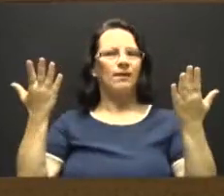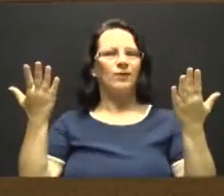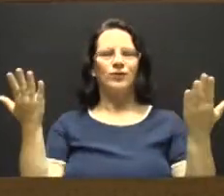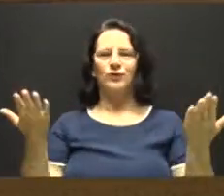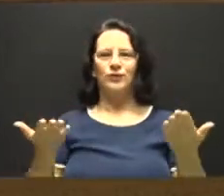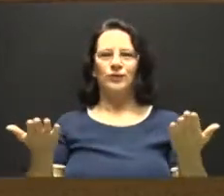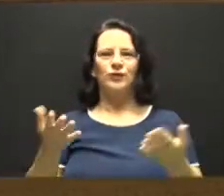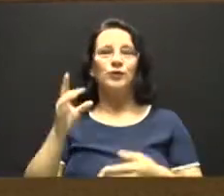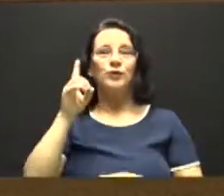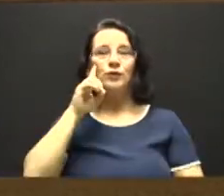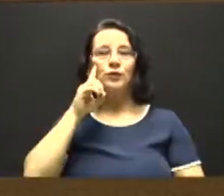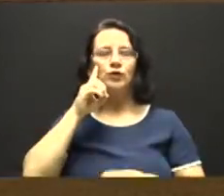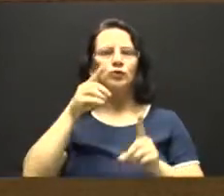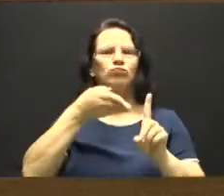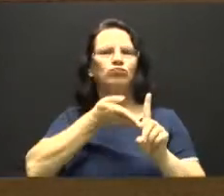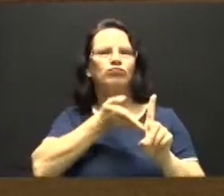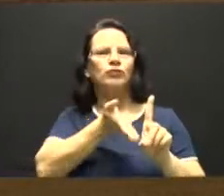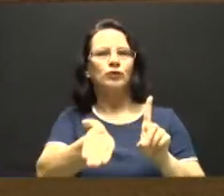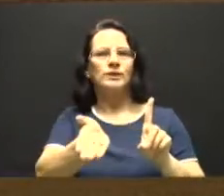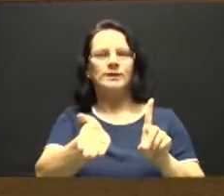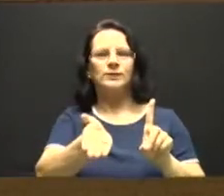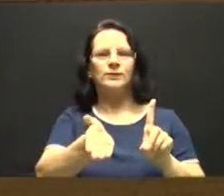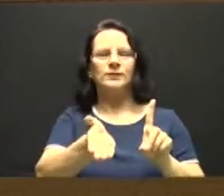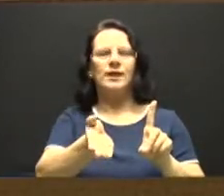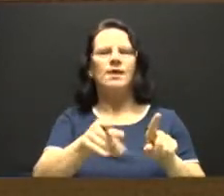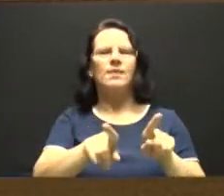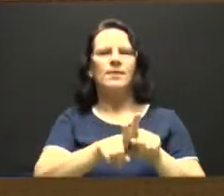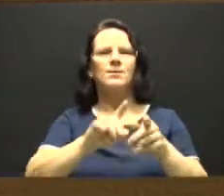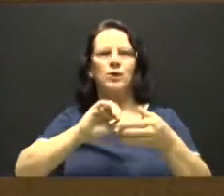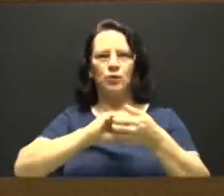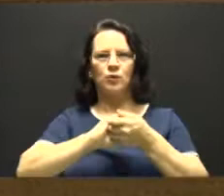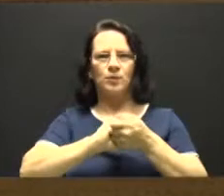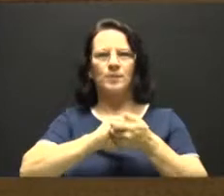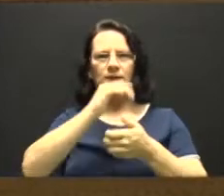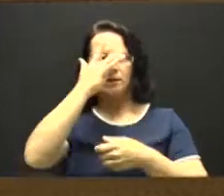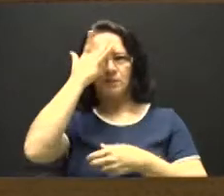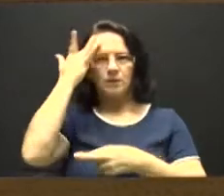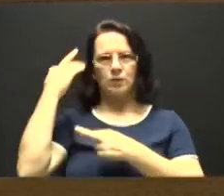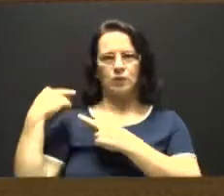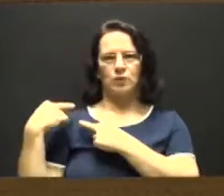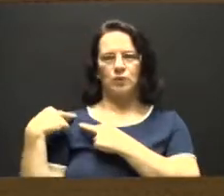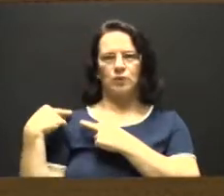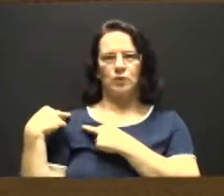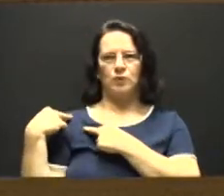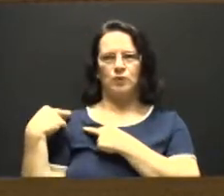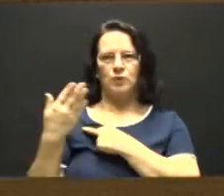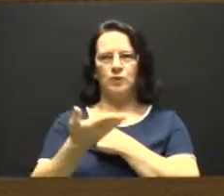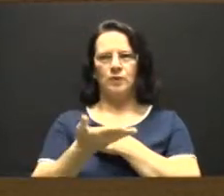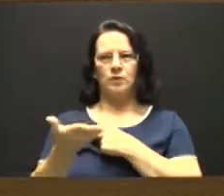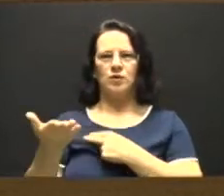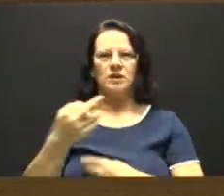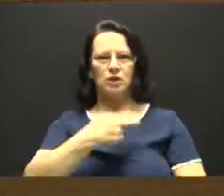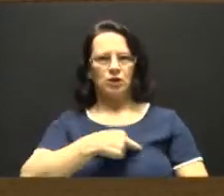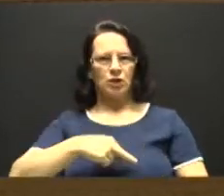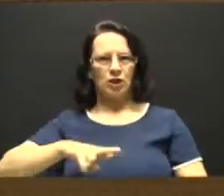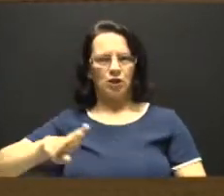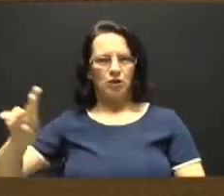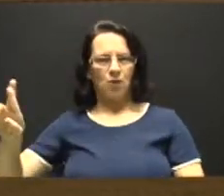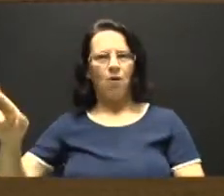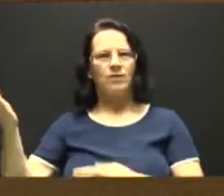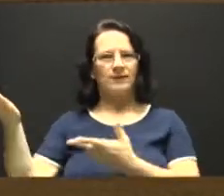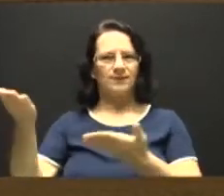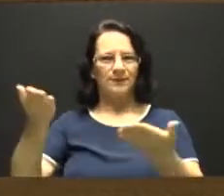ao dia do nascituro também cumprimenta as autoridades civis as autoridades religiosas aqui